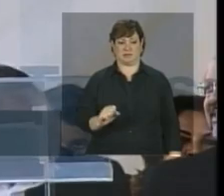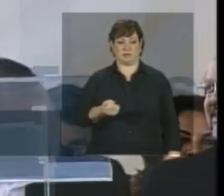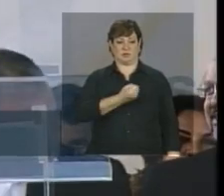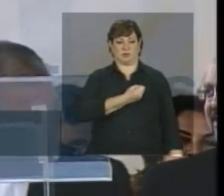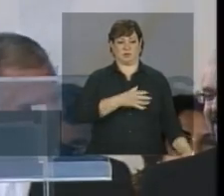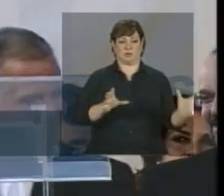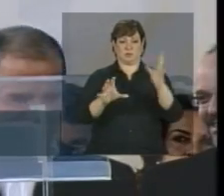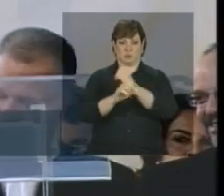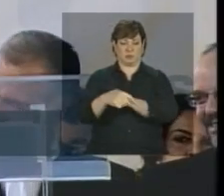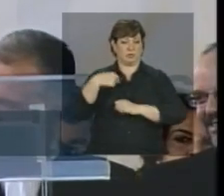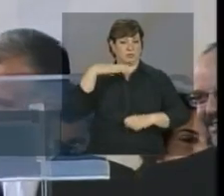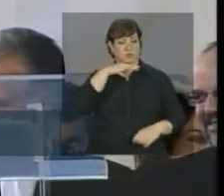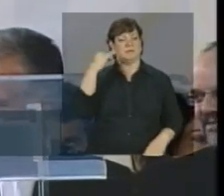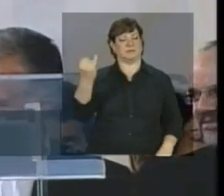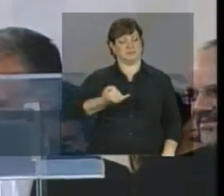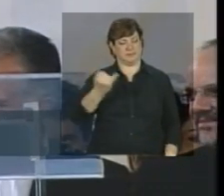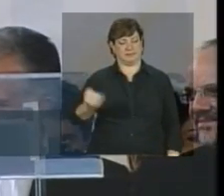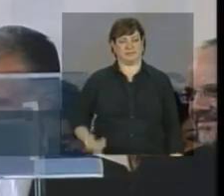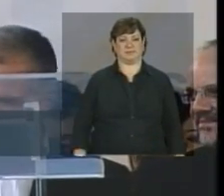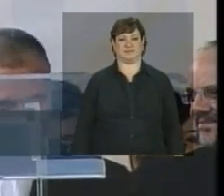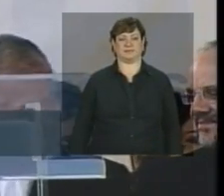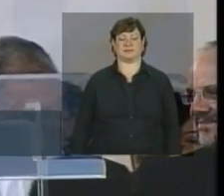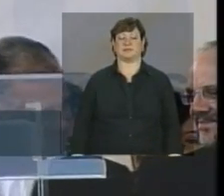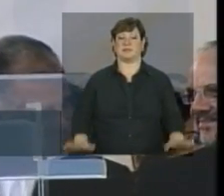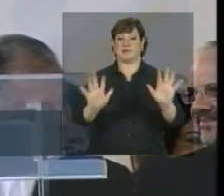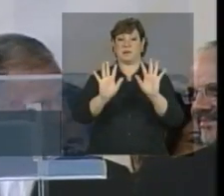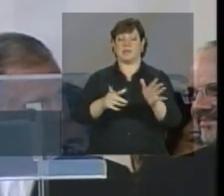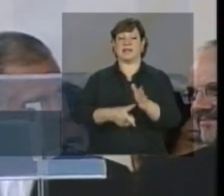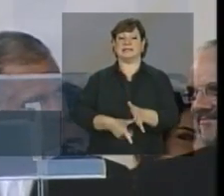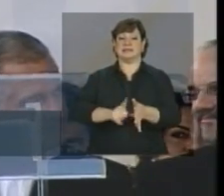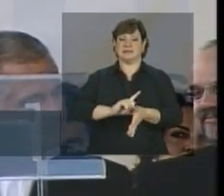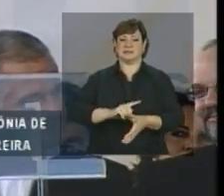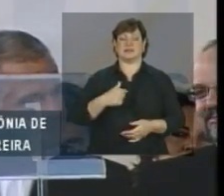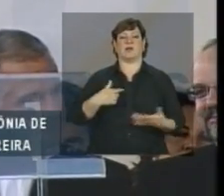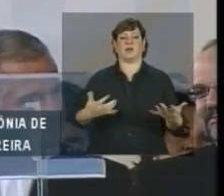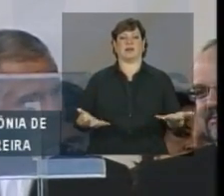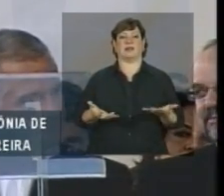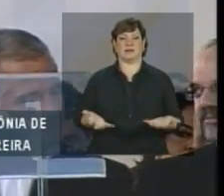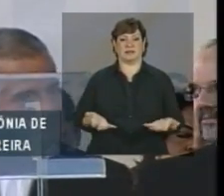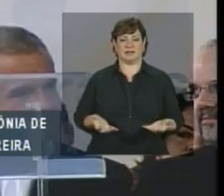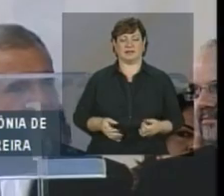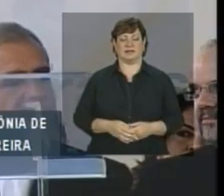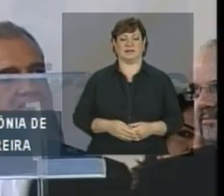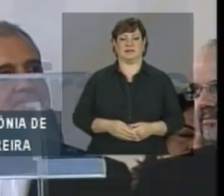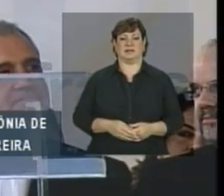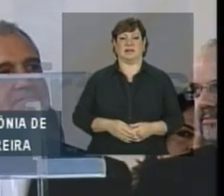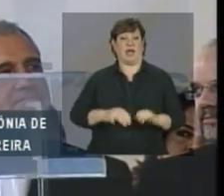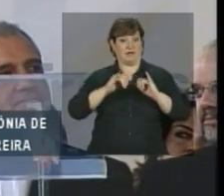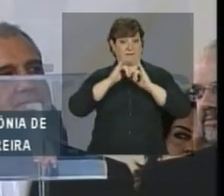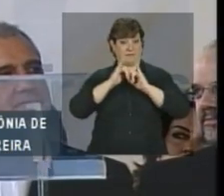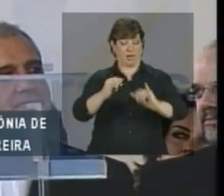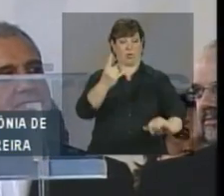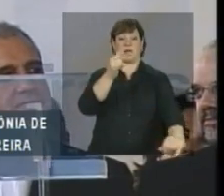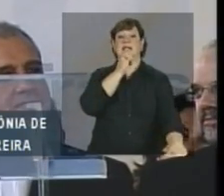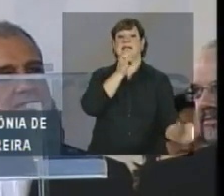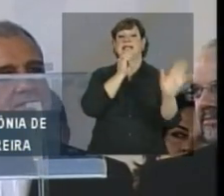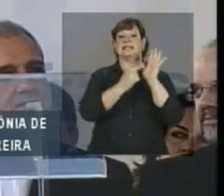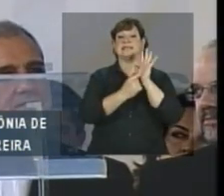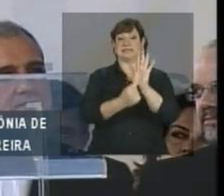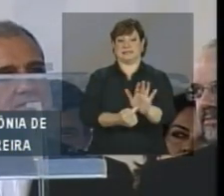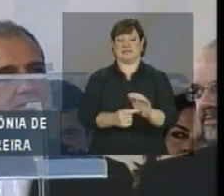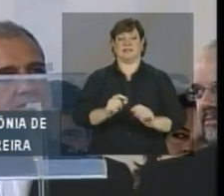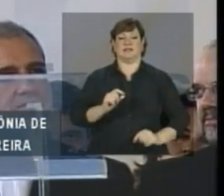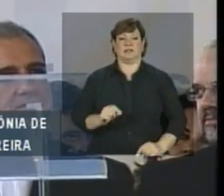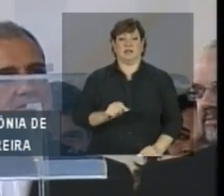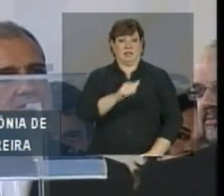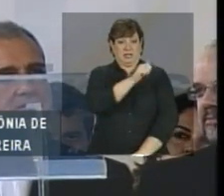são relevantes e importantes. Mas antes disso, eu queria destacar o exemplo que